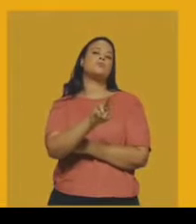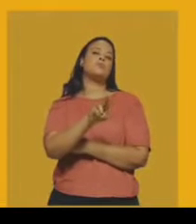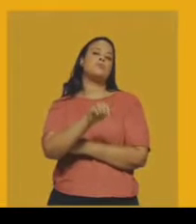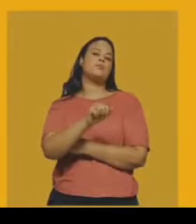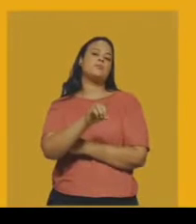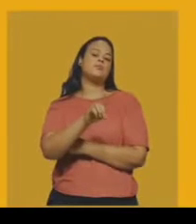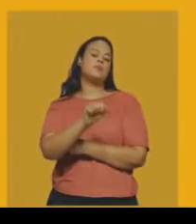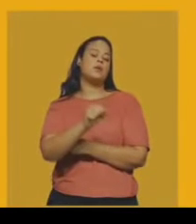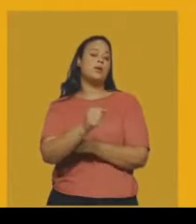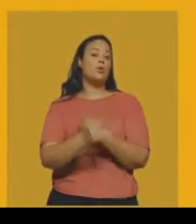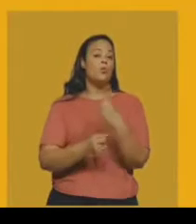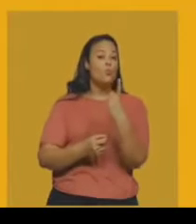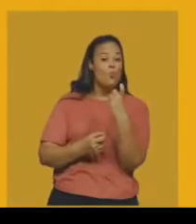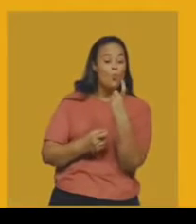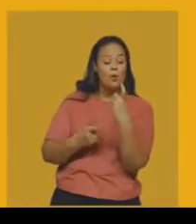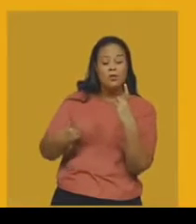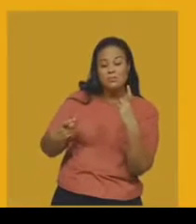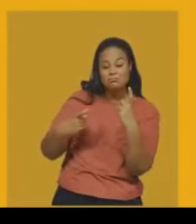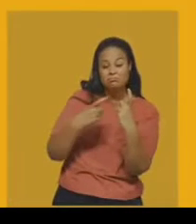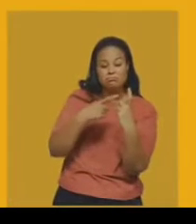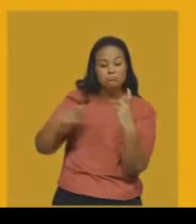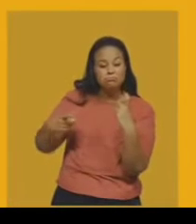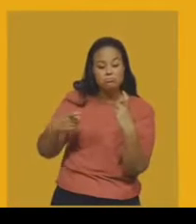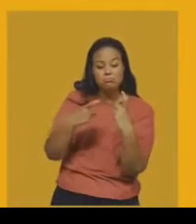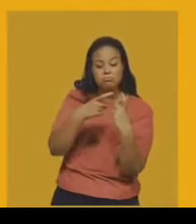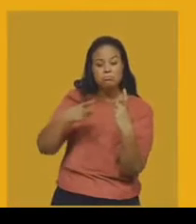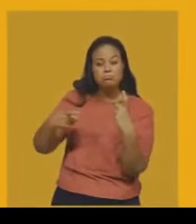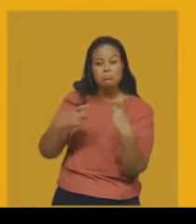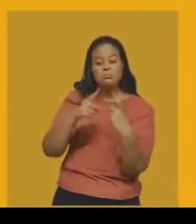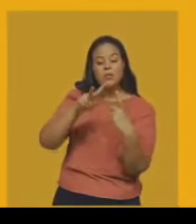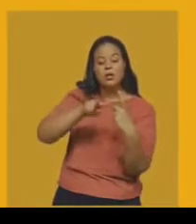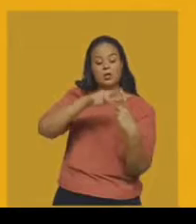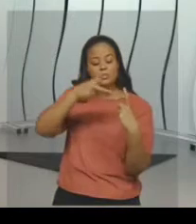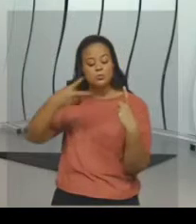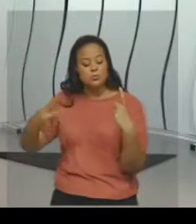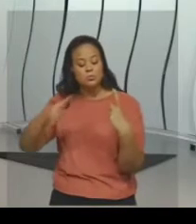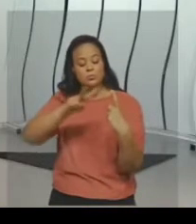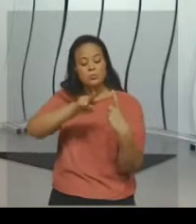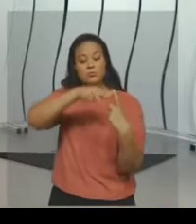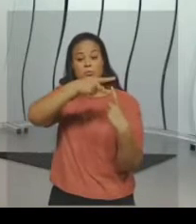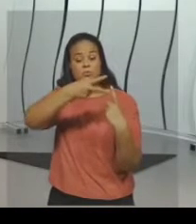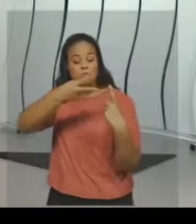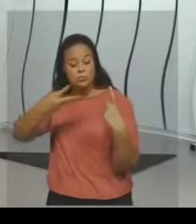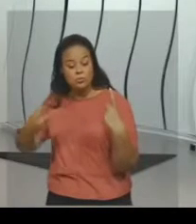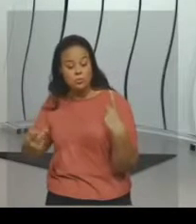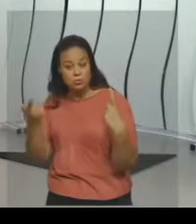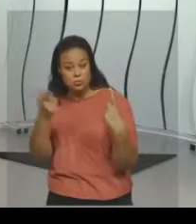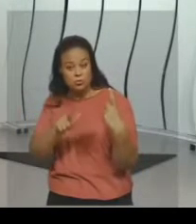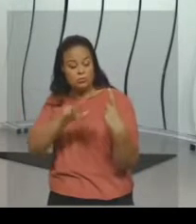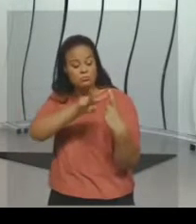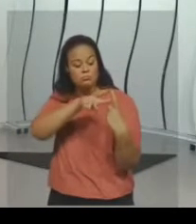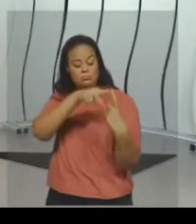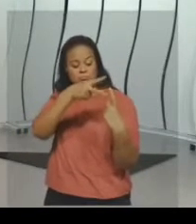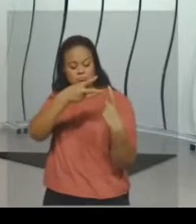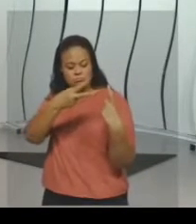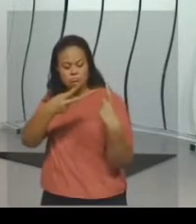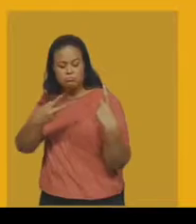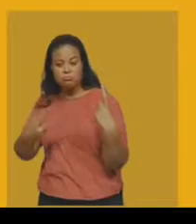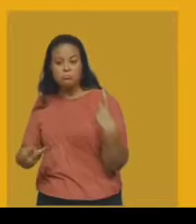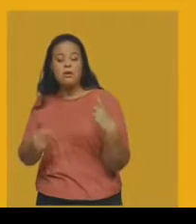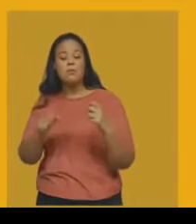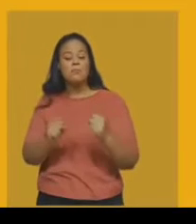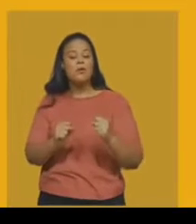bactéria. O DNA dela é duplicado, formam-se dois. E aí, tendo dois DNAs, agora essa